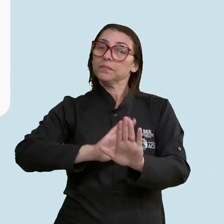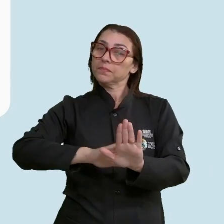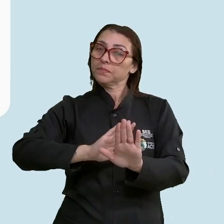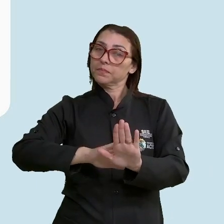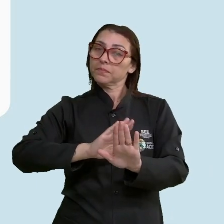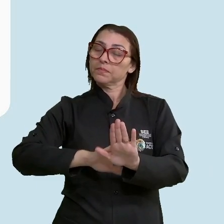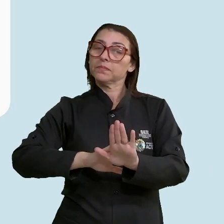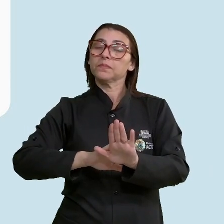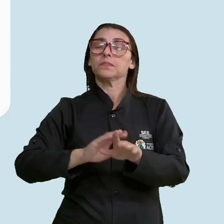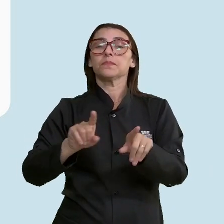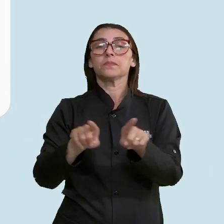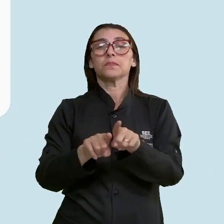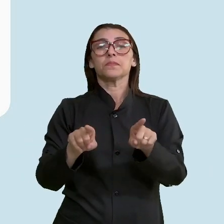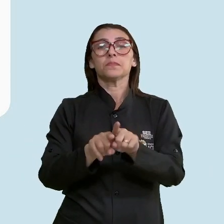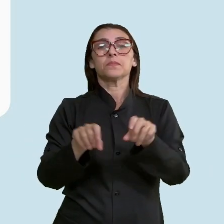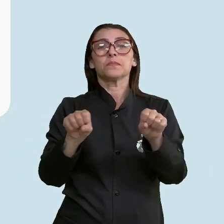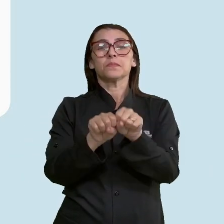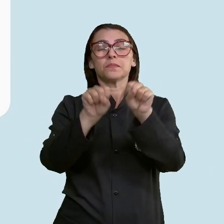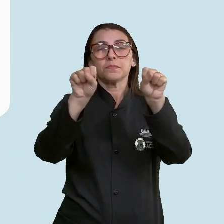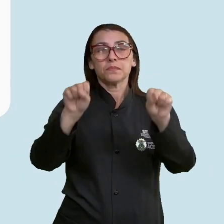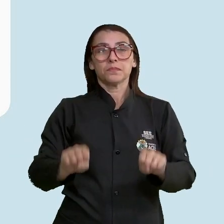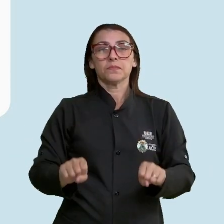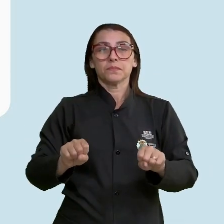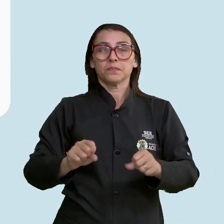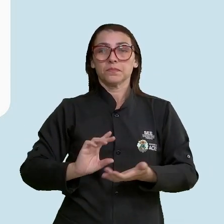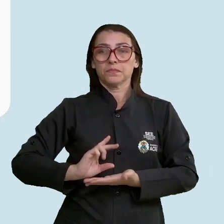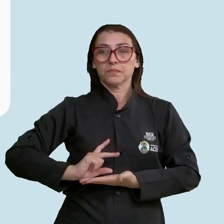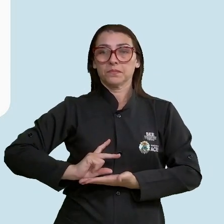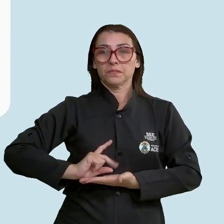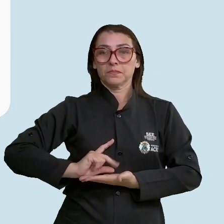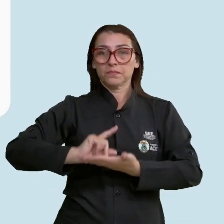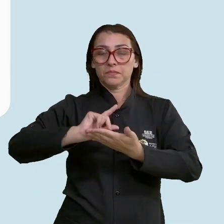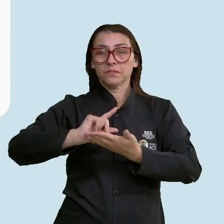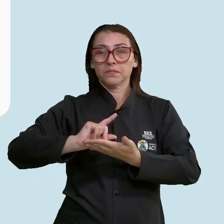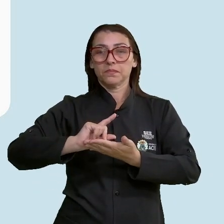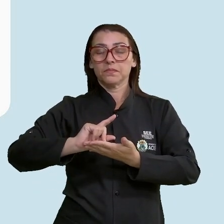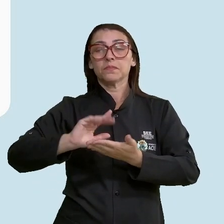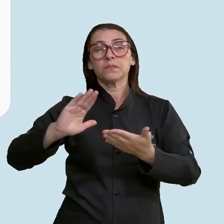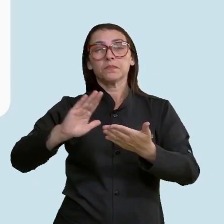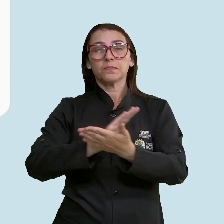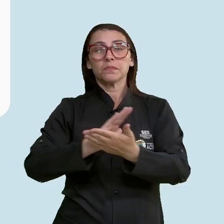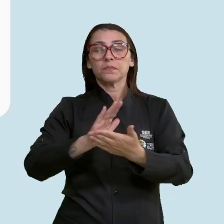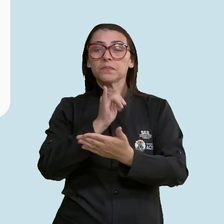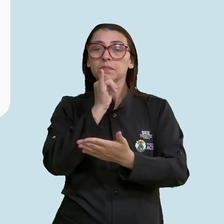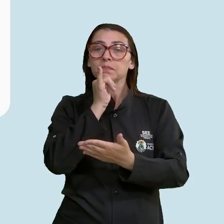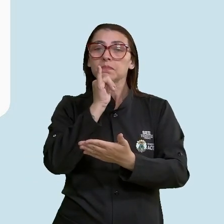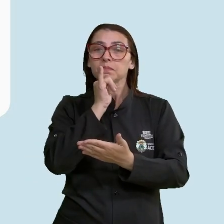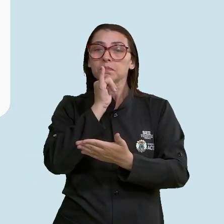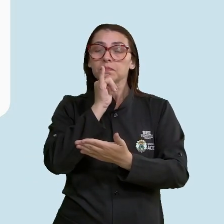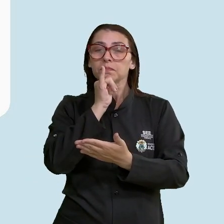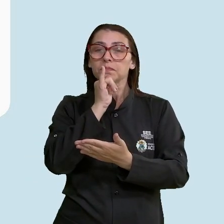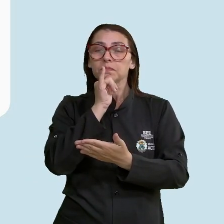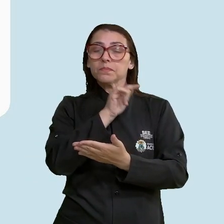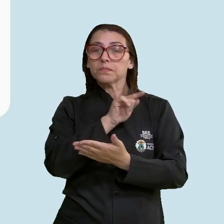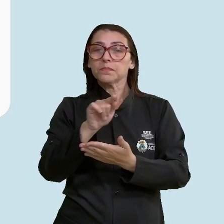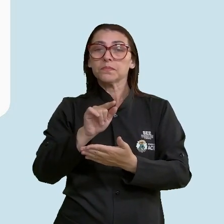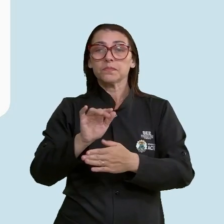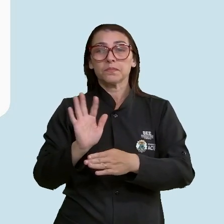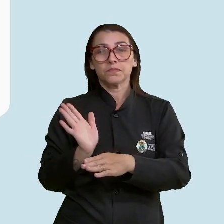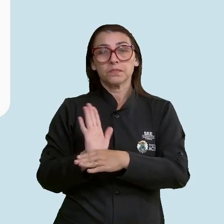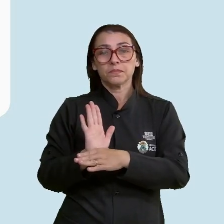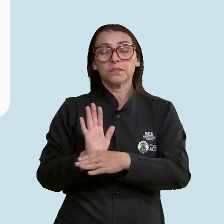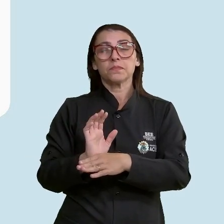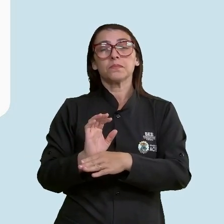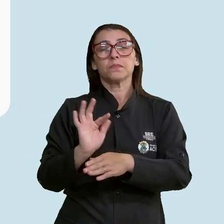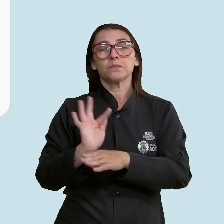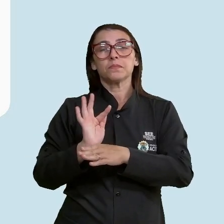que favorecem o sistema capitalista. Eu vou dar alguns exemplos para vocês. Por exemplo, no cinema, filmes